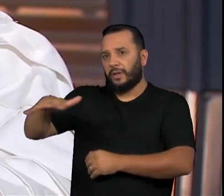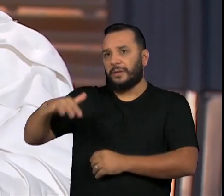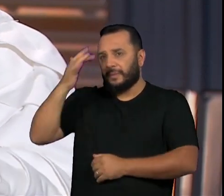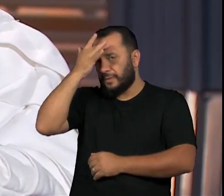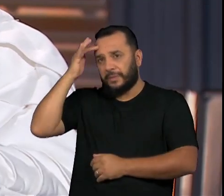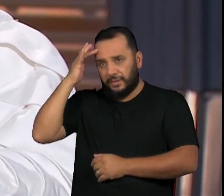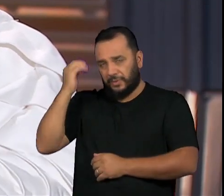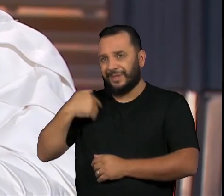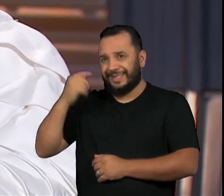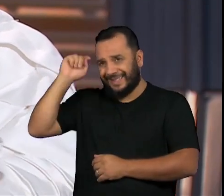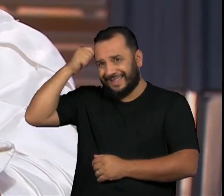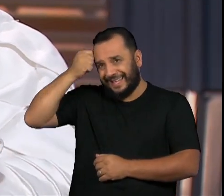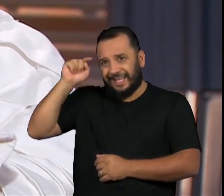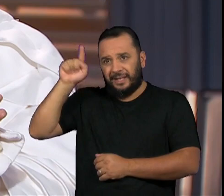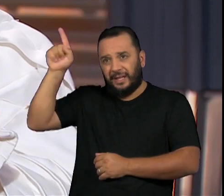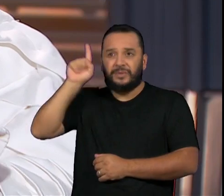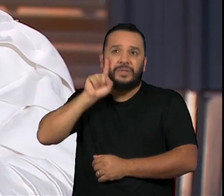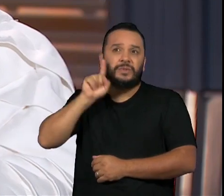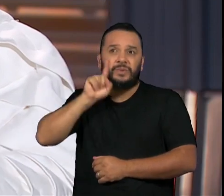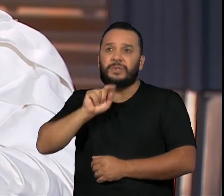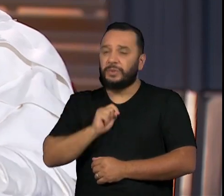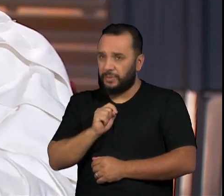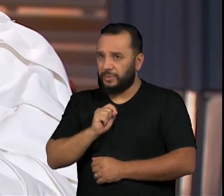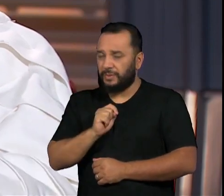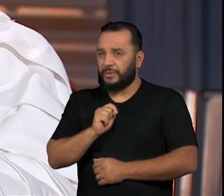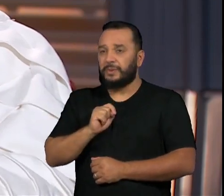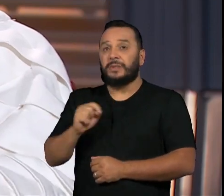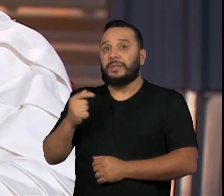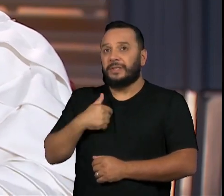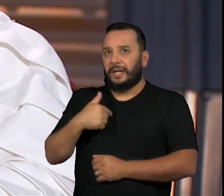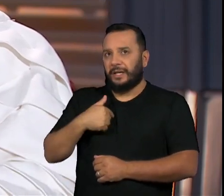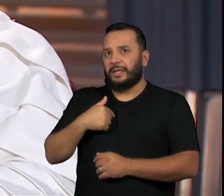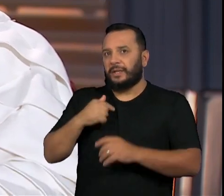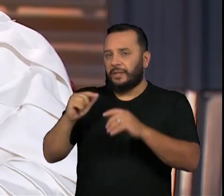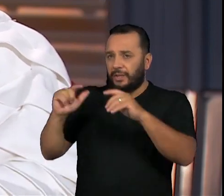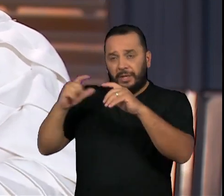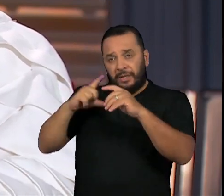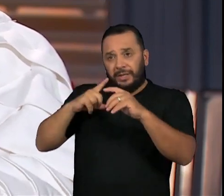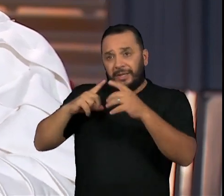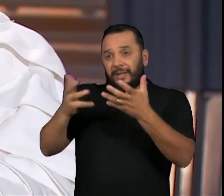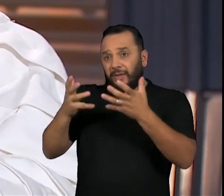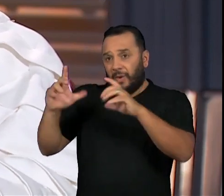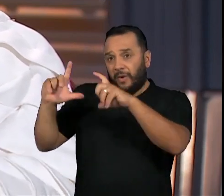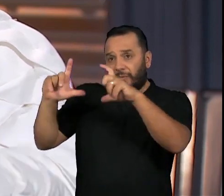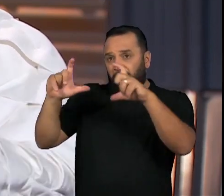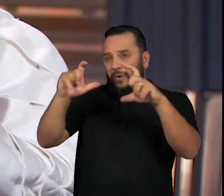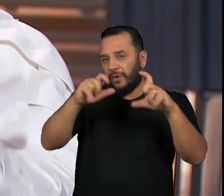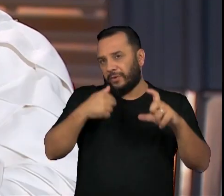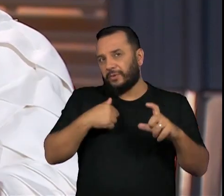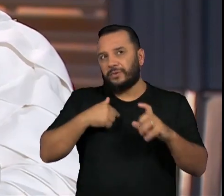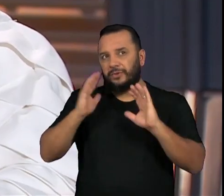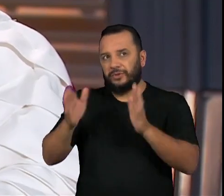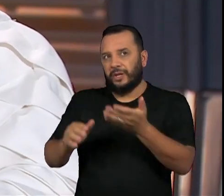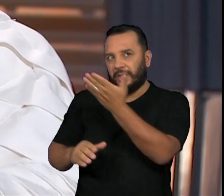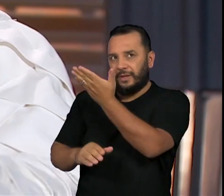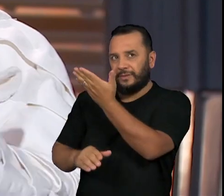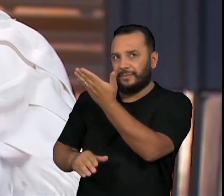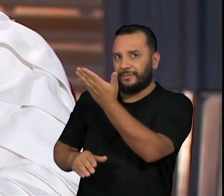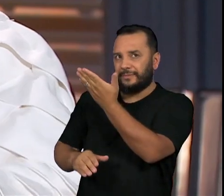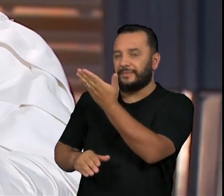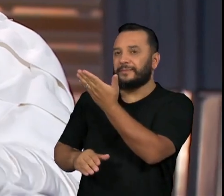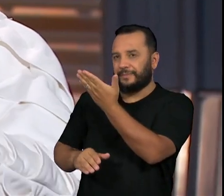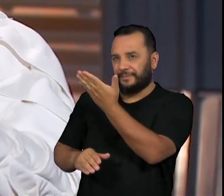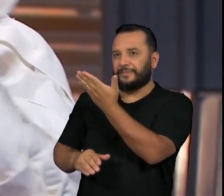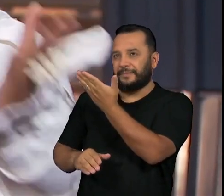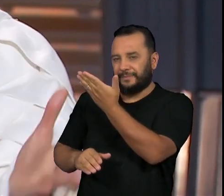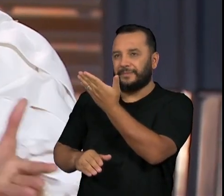E tinha uma história muito importante desse local e queria uma foto da coleção Calacuta, que é uma coleção que eu criei em homenagem à sonoridade do Afrobeat, de